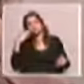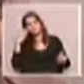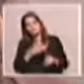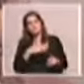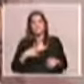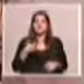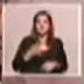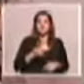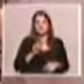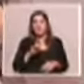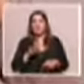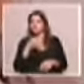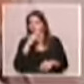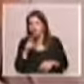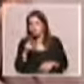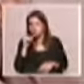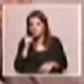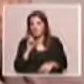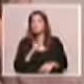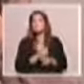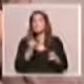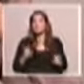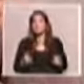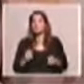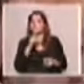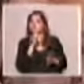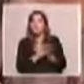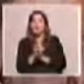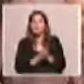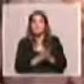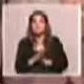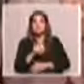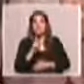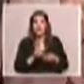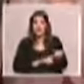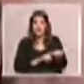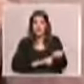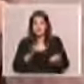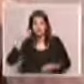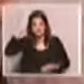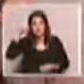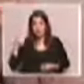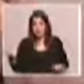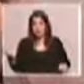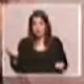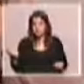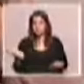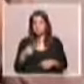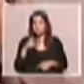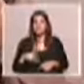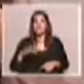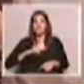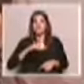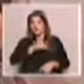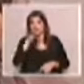que ainda não foi falado, a questão de aproveitar muitas vezes esta questão da raça do animal. Uhum. Neste caso, o queijo Serra da Estrela,